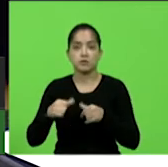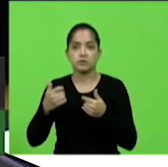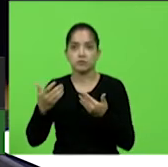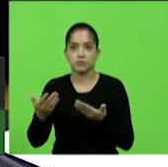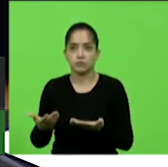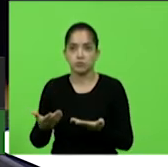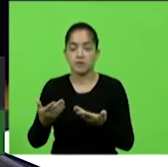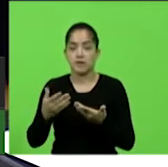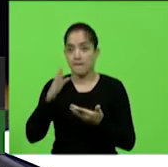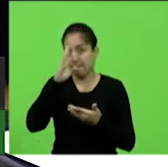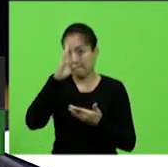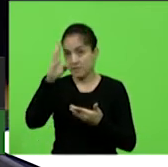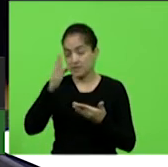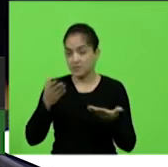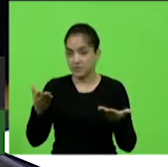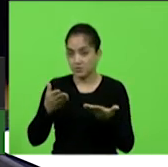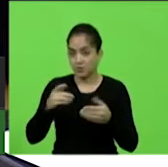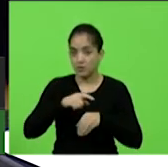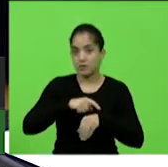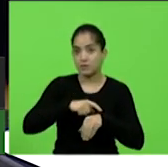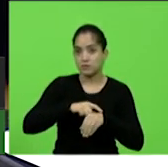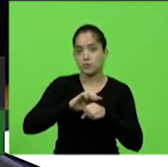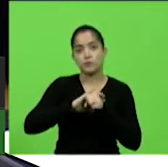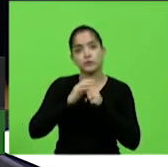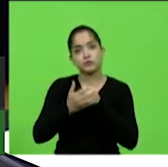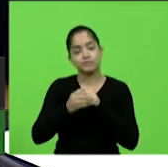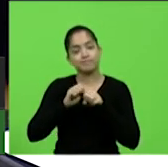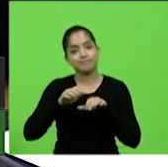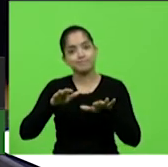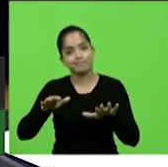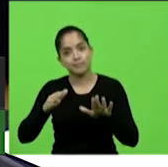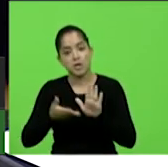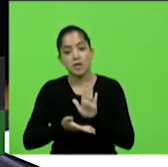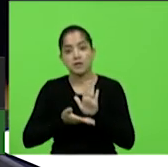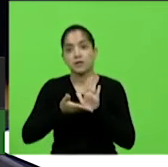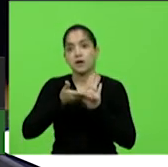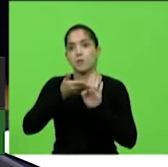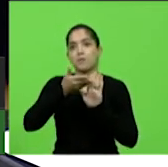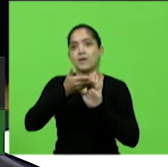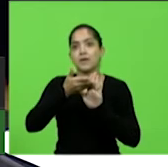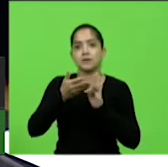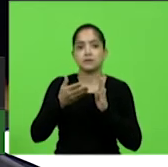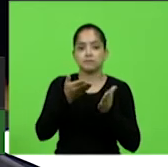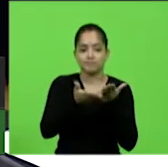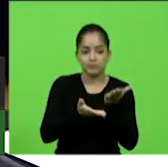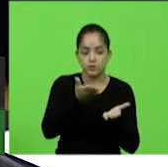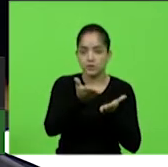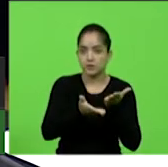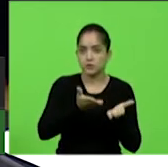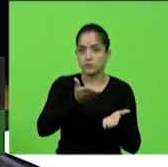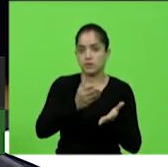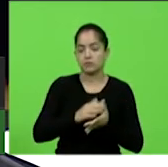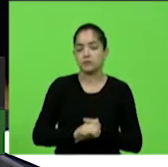e principalmente nesse momento de pandemia, né, que aumenta ainda mais a procura pelo serviço.